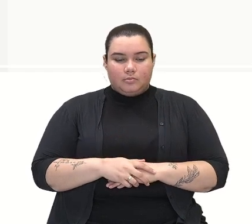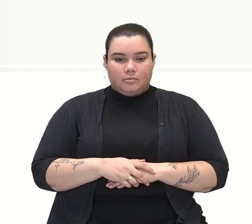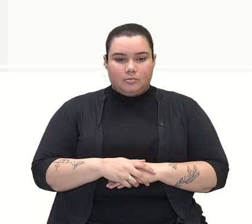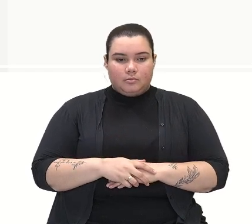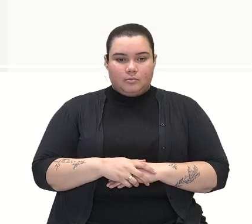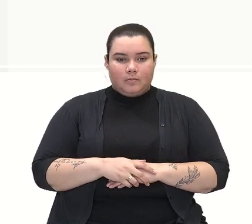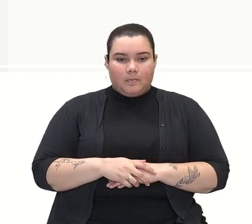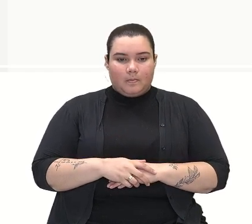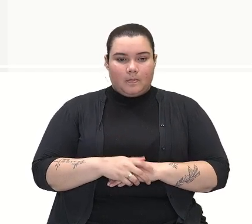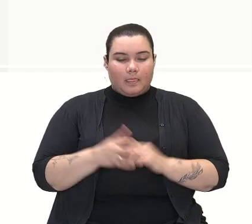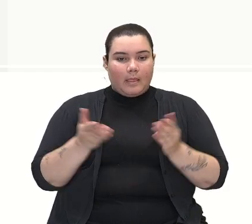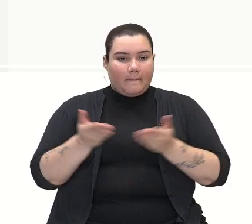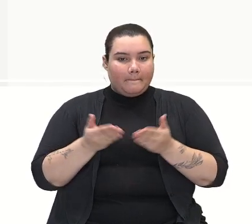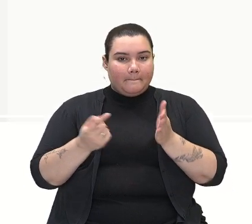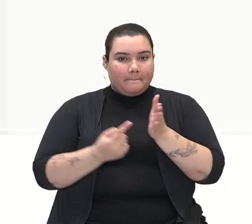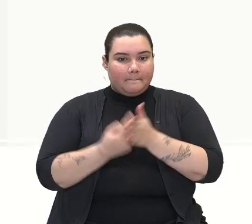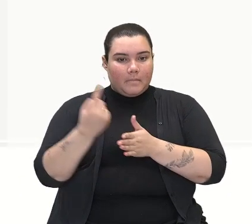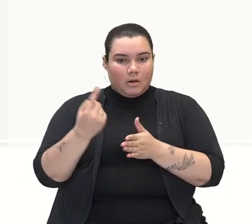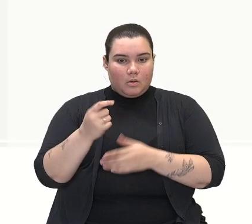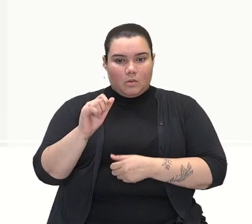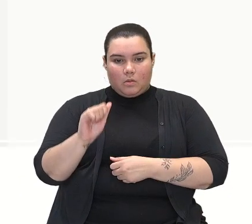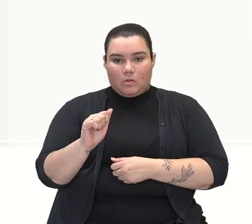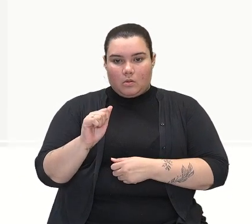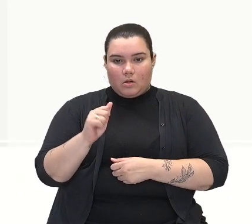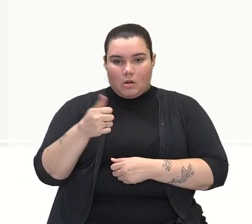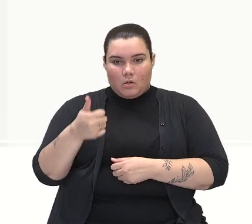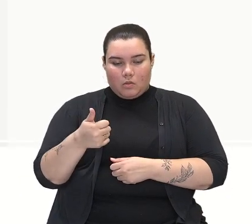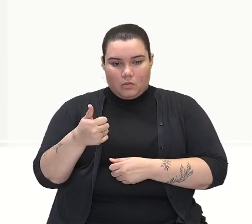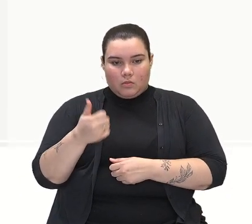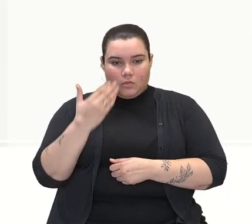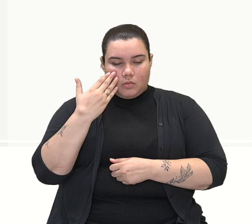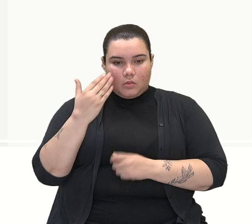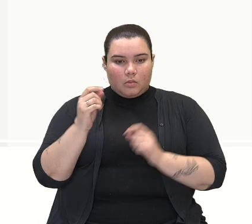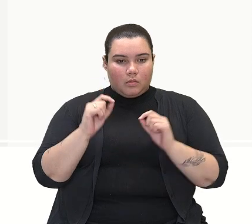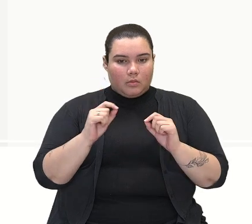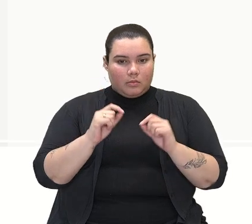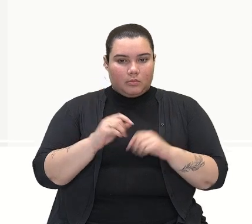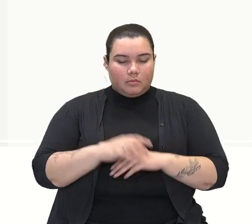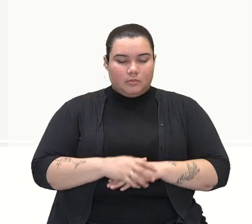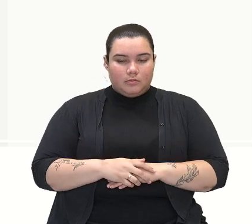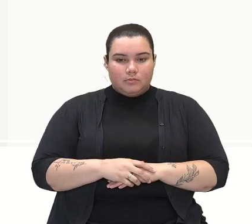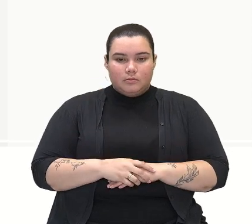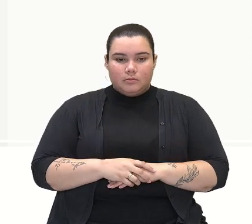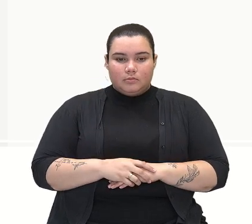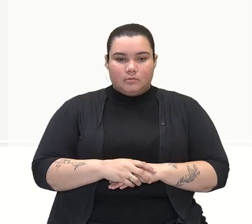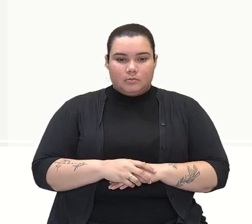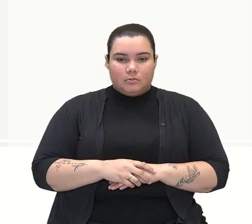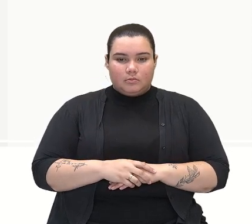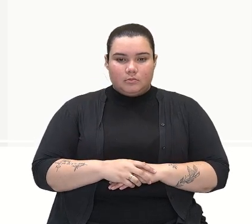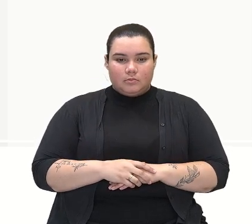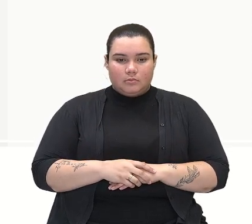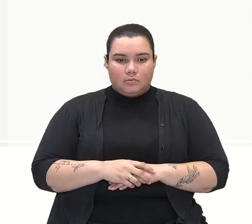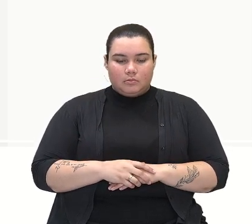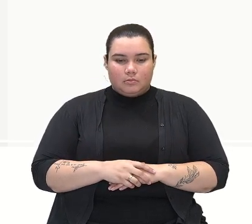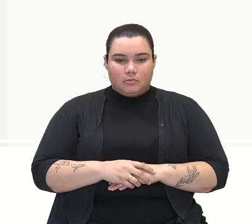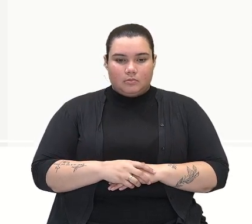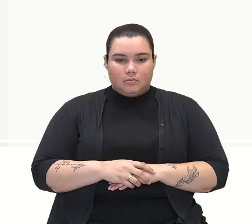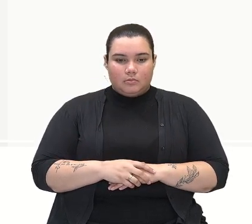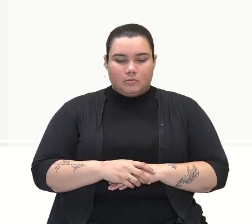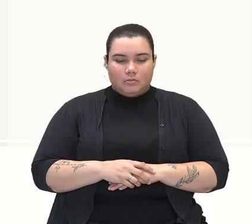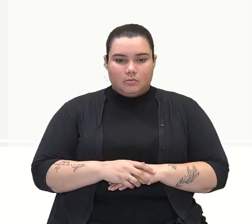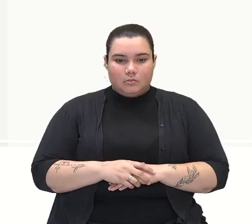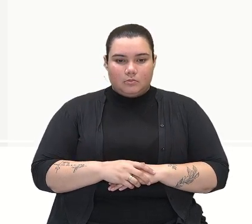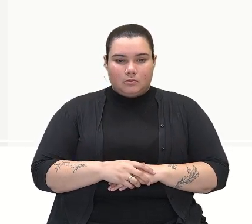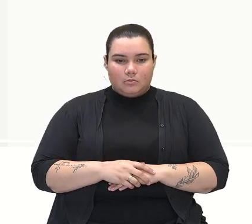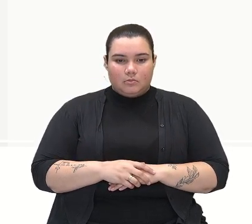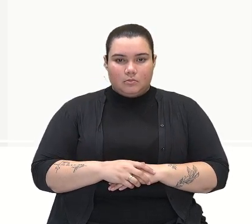Então, a gente vai calcular primeiro a área do trapézio. Vamos ver aqui quanto vai ser a área do trapézio. A área do trapézio vai